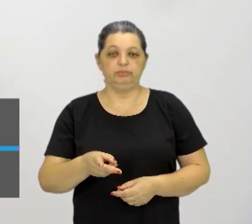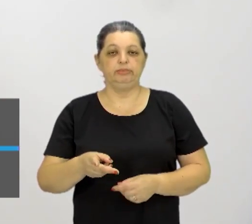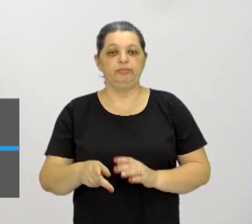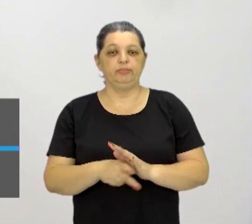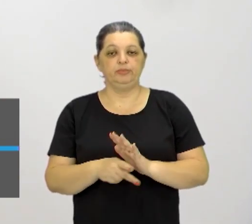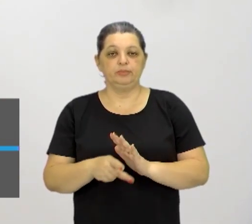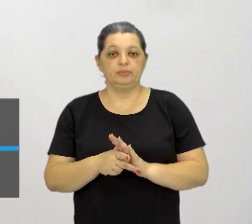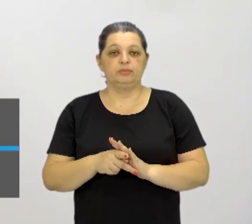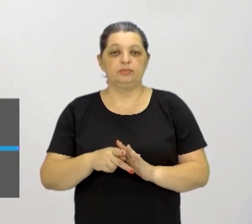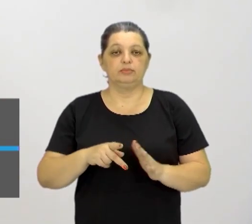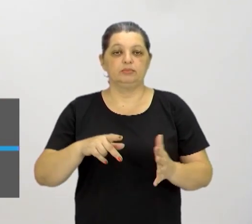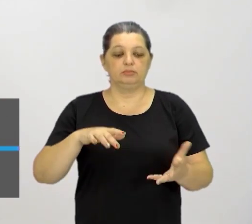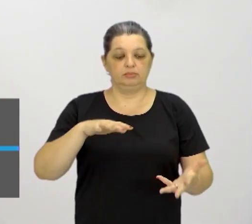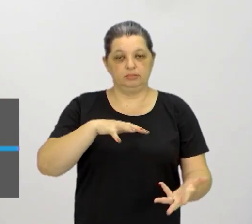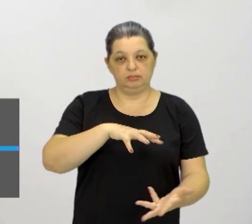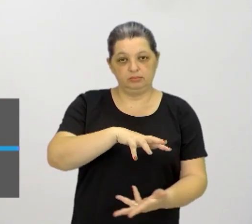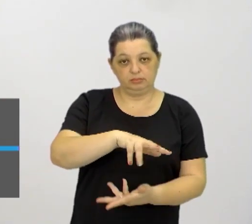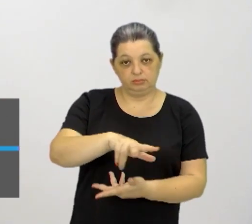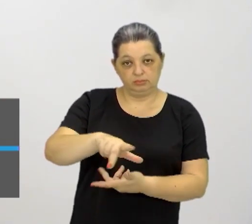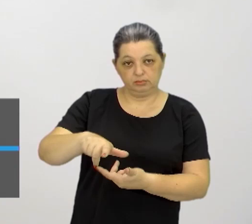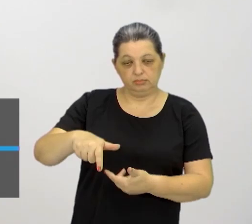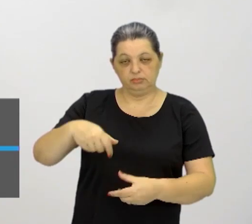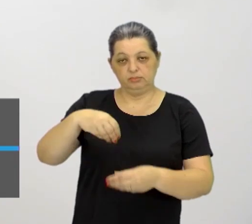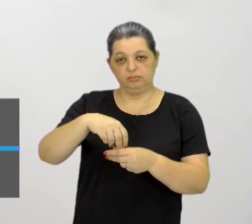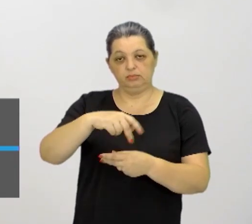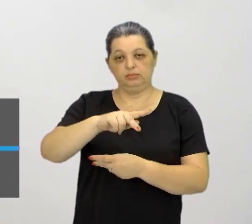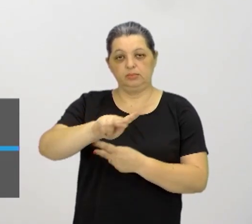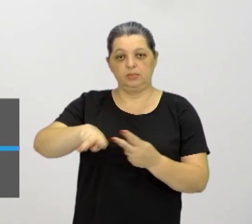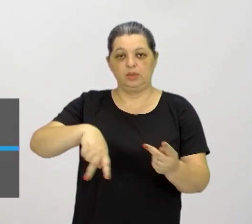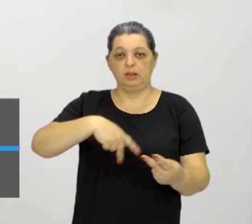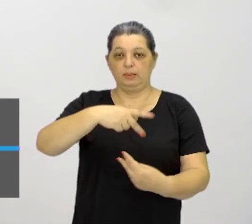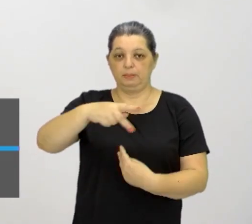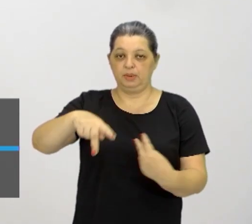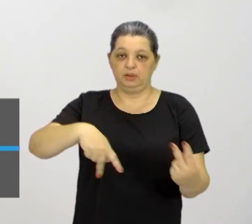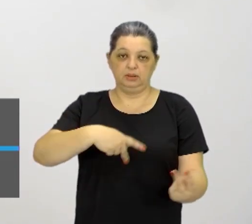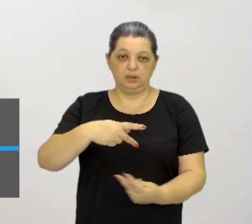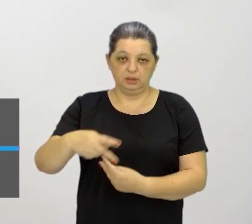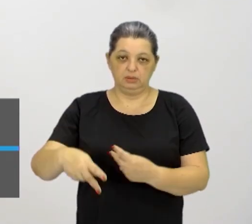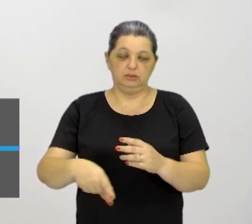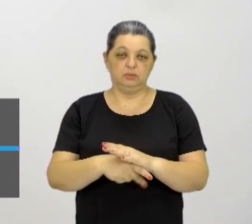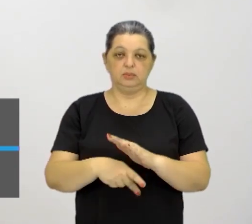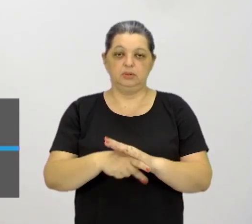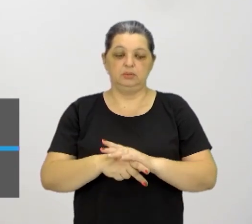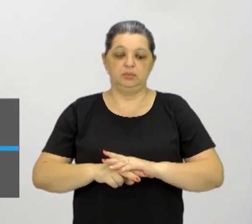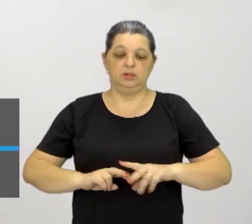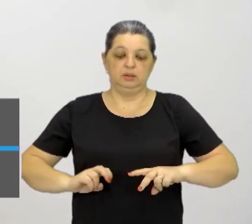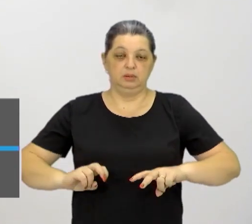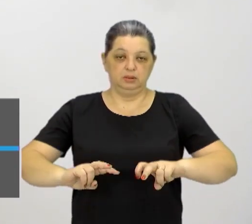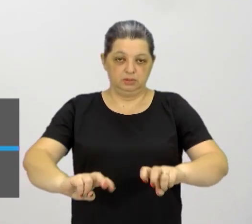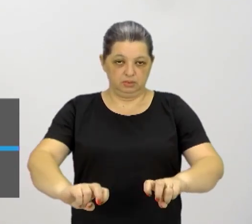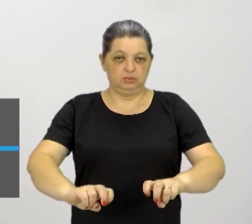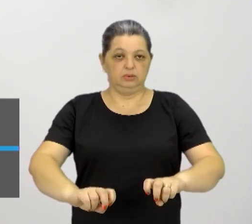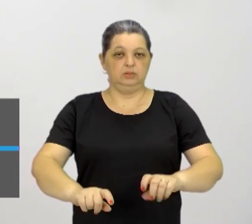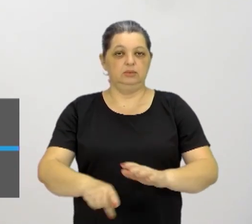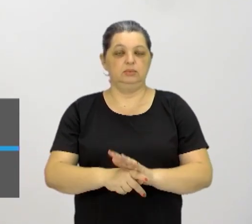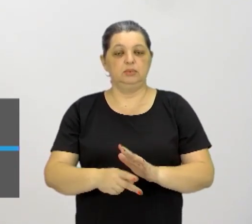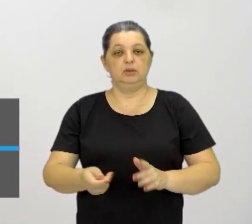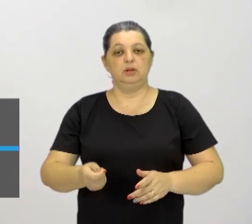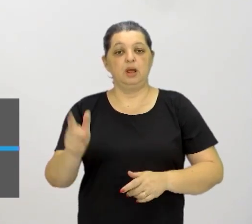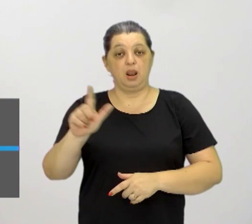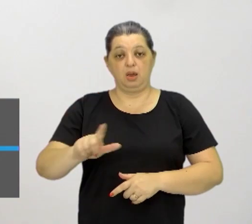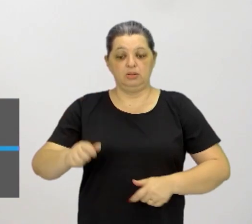de um planeta onde os recursos minerais são finitos. Então, a nossa lógica de consumo